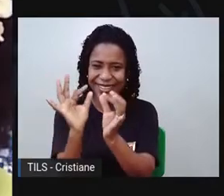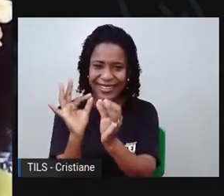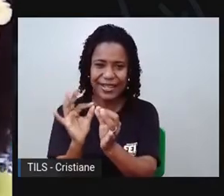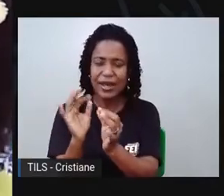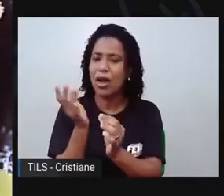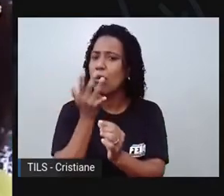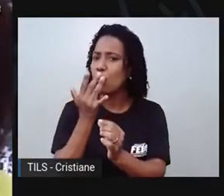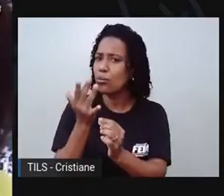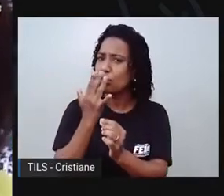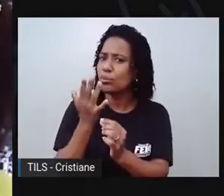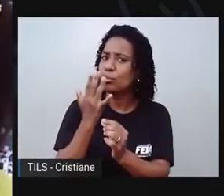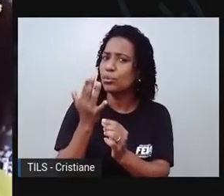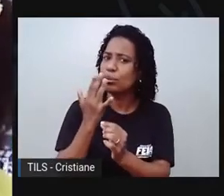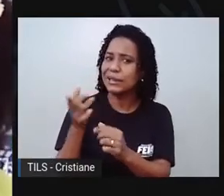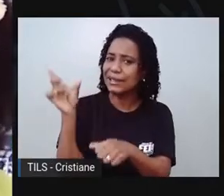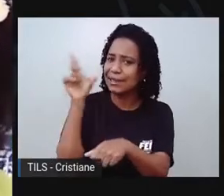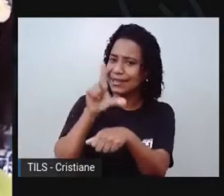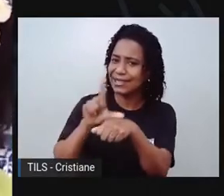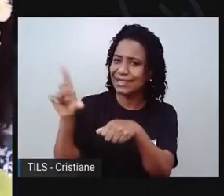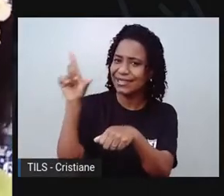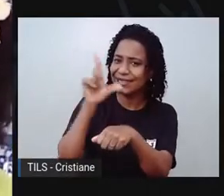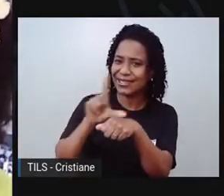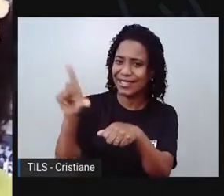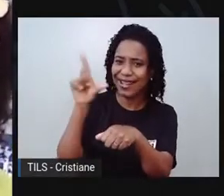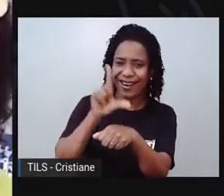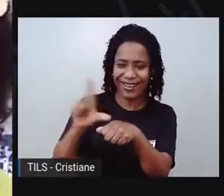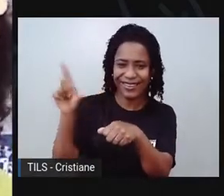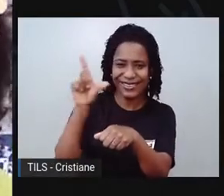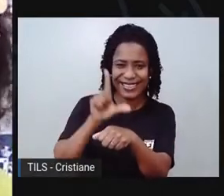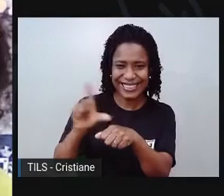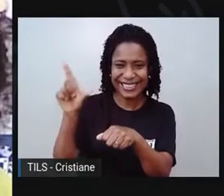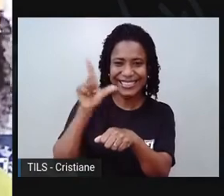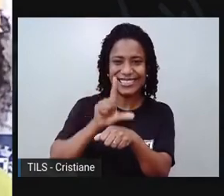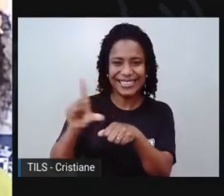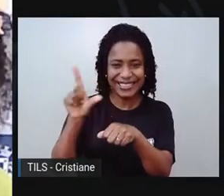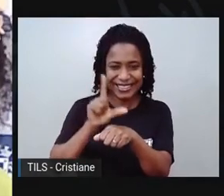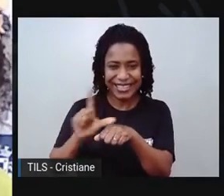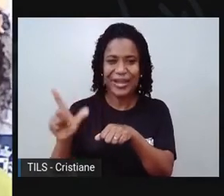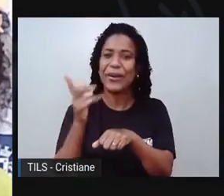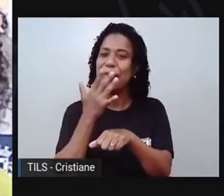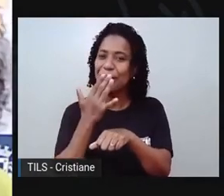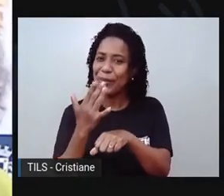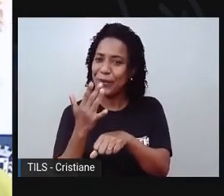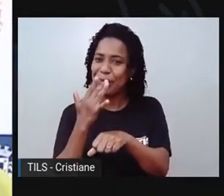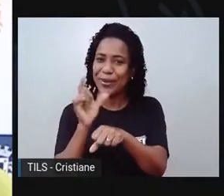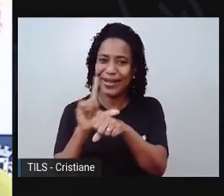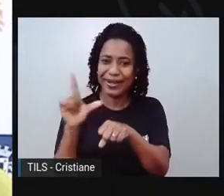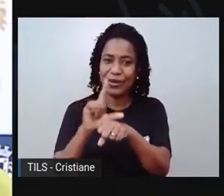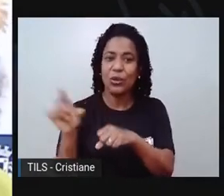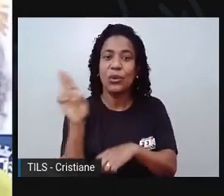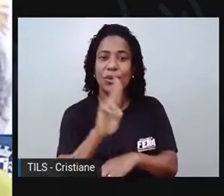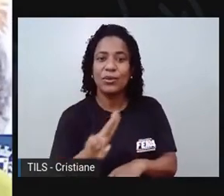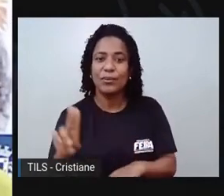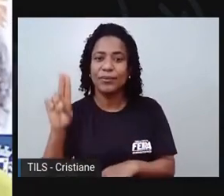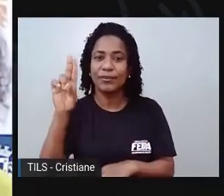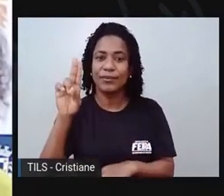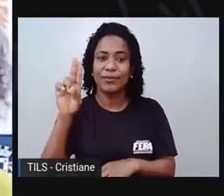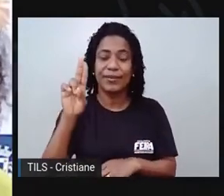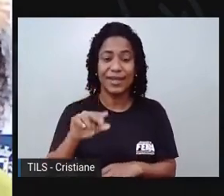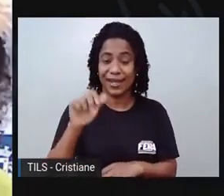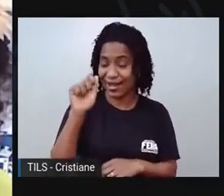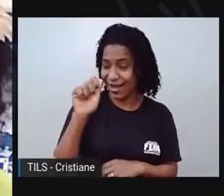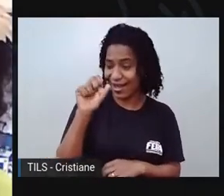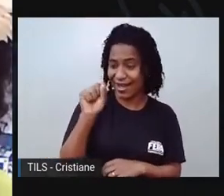é? Lilás. Lilás. O nome dela é Aster